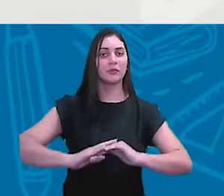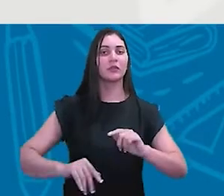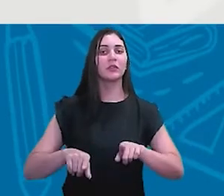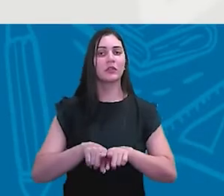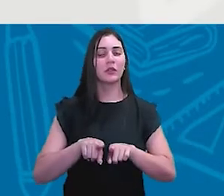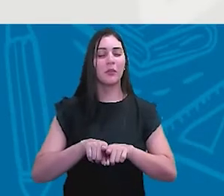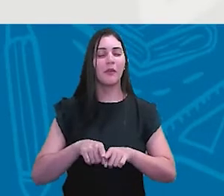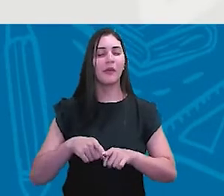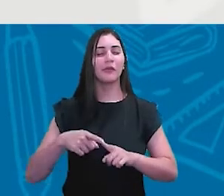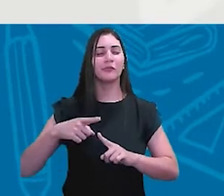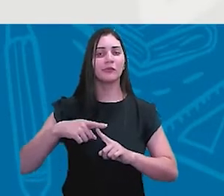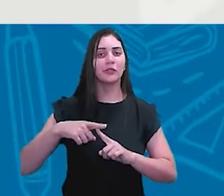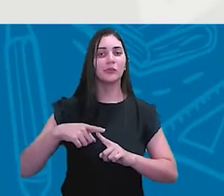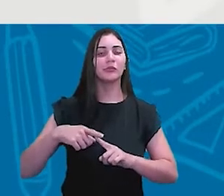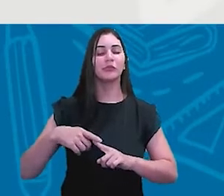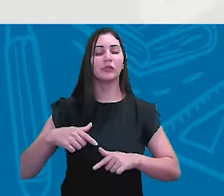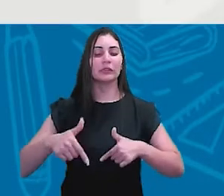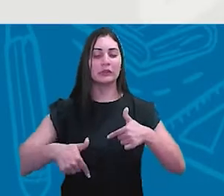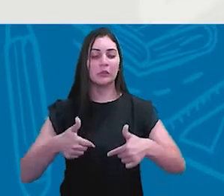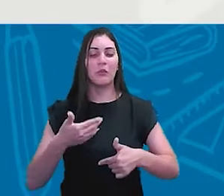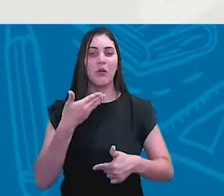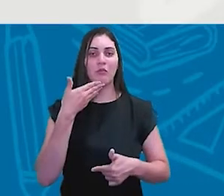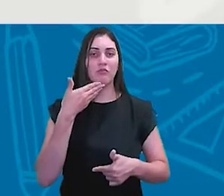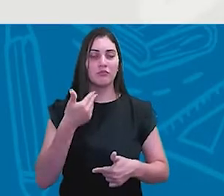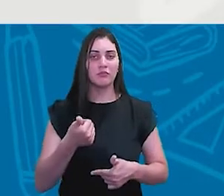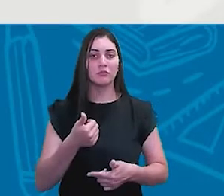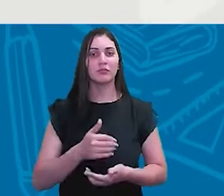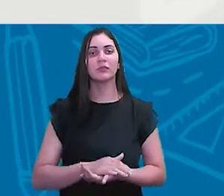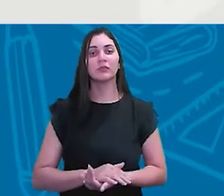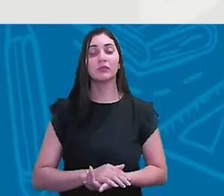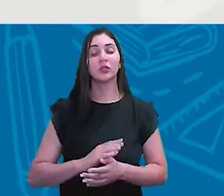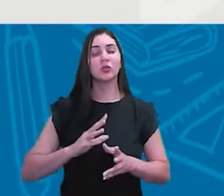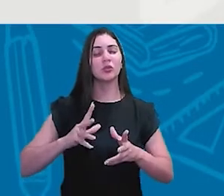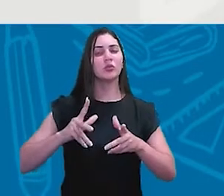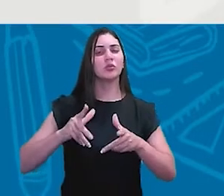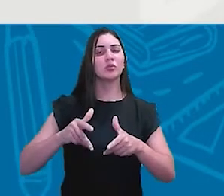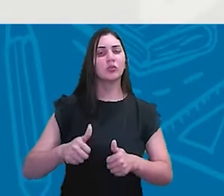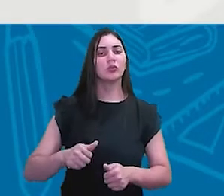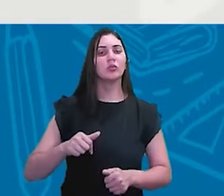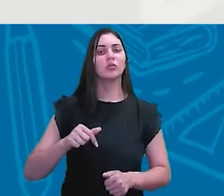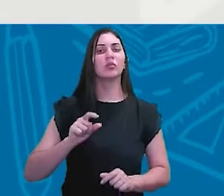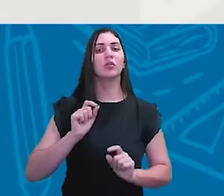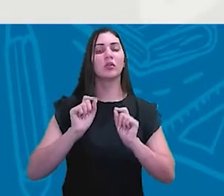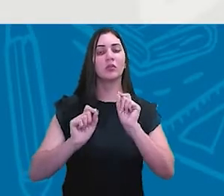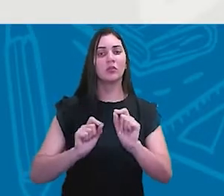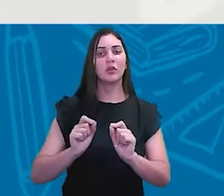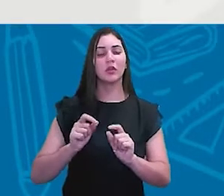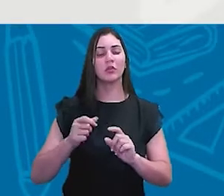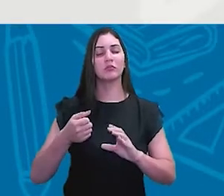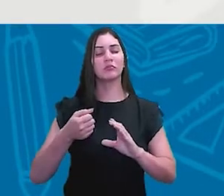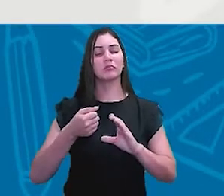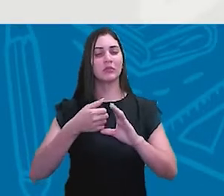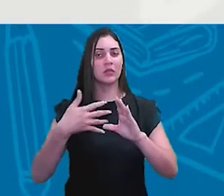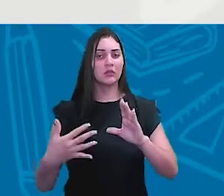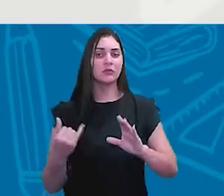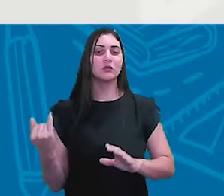obra qualificada. Então, tudo isso seria aspectos importantes para serem